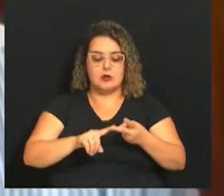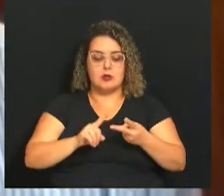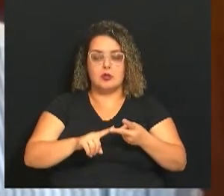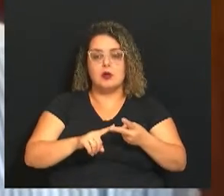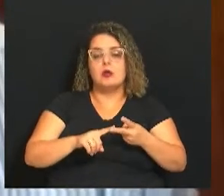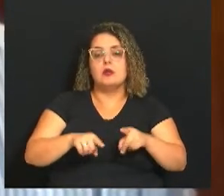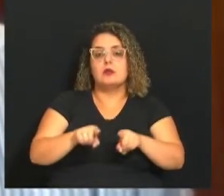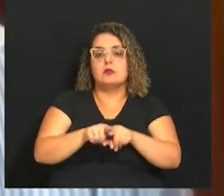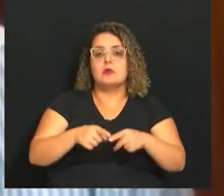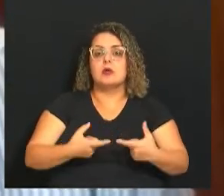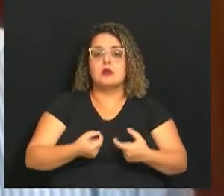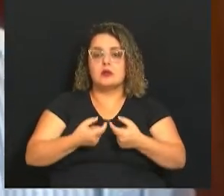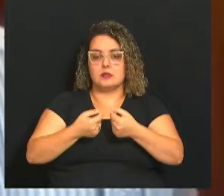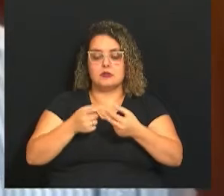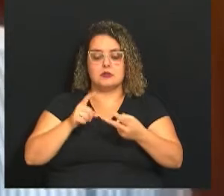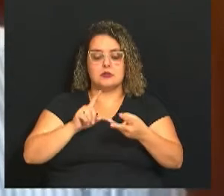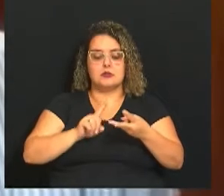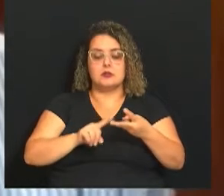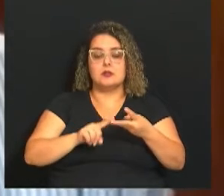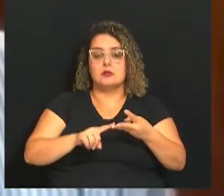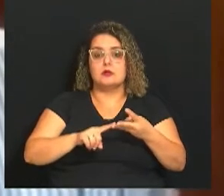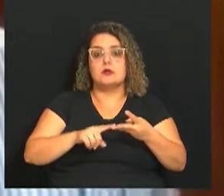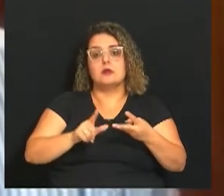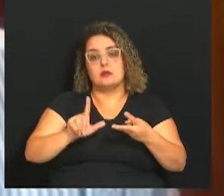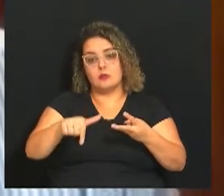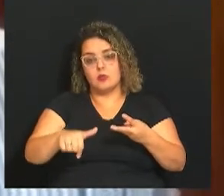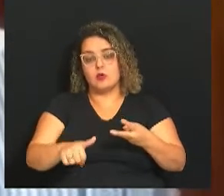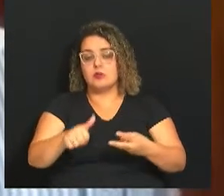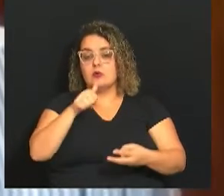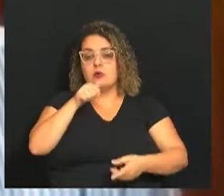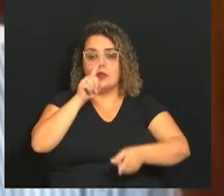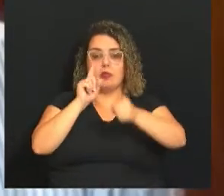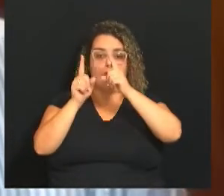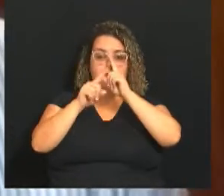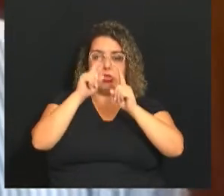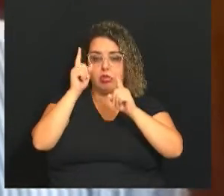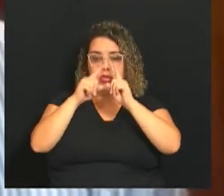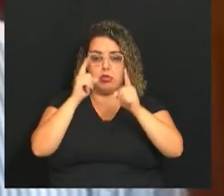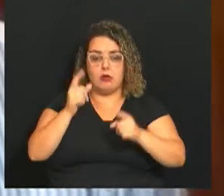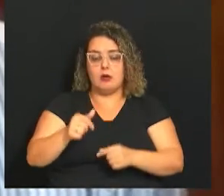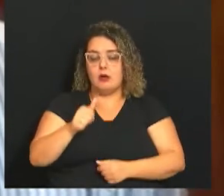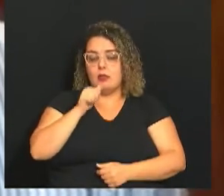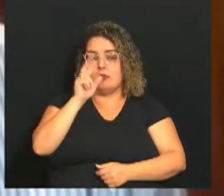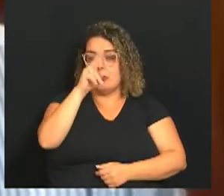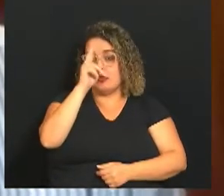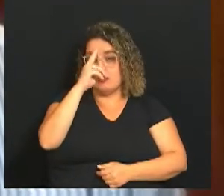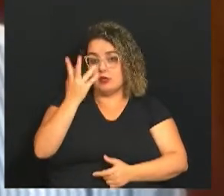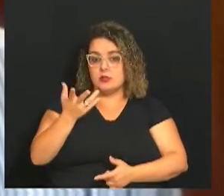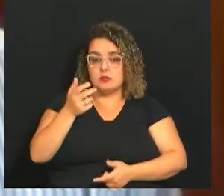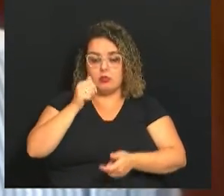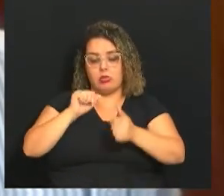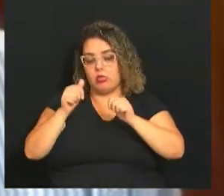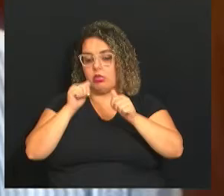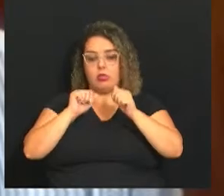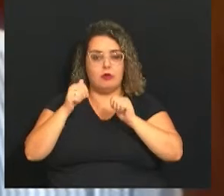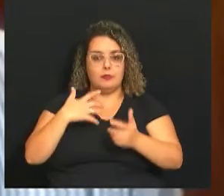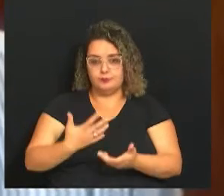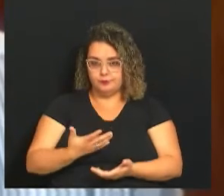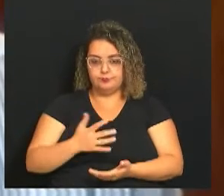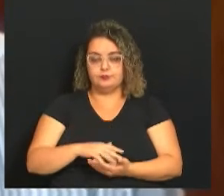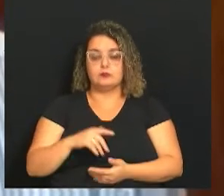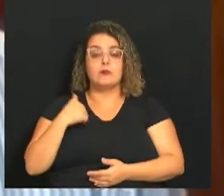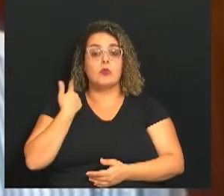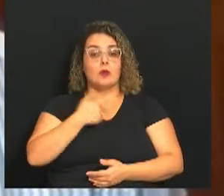atinge inúmeras, milhares, né, de pessoas. E nós, assim como servidores